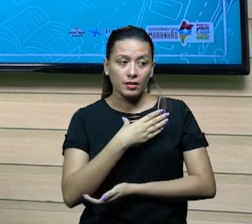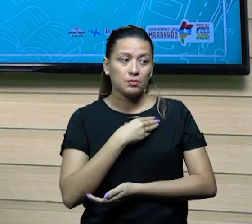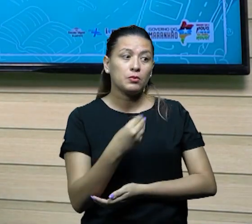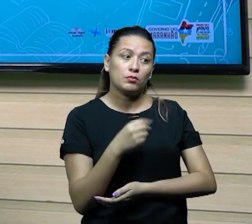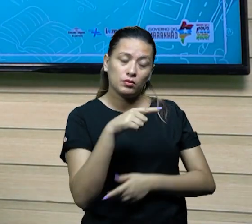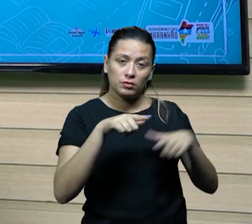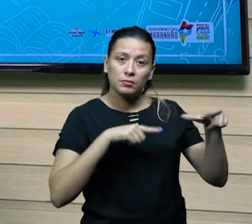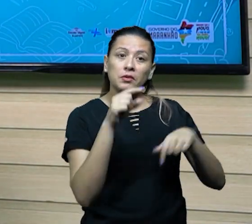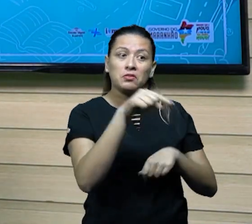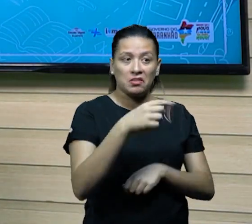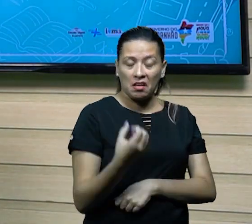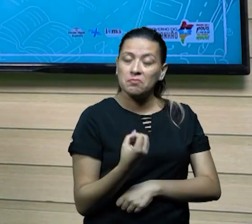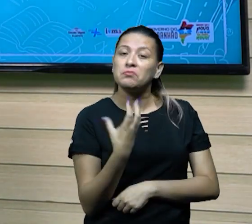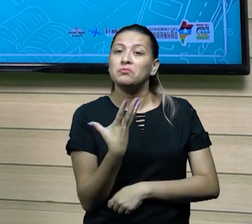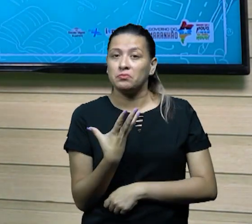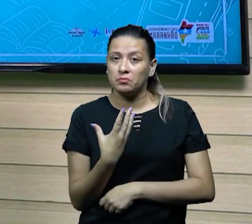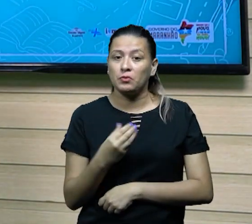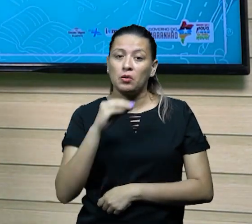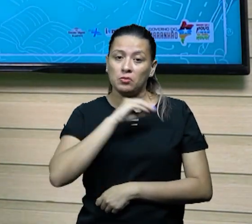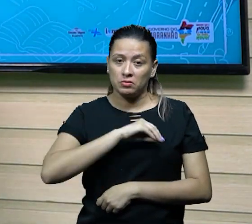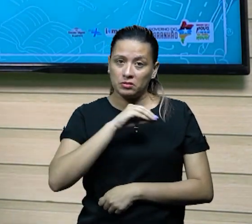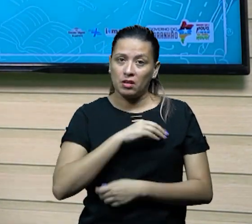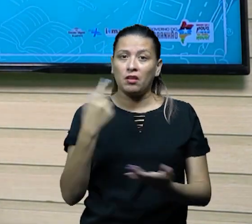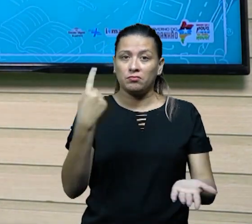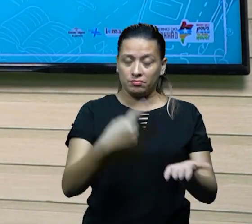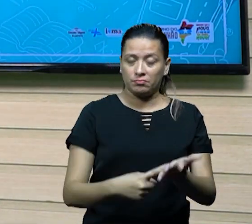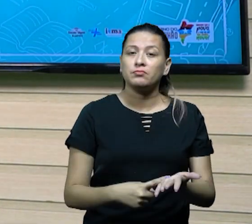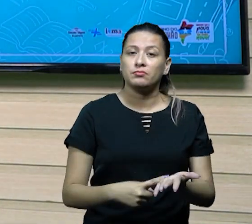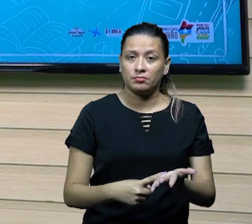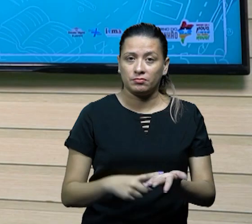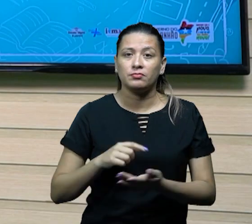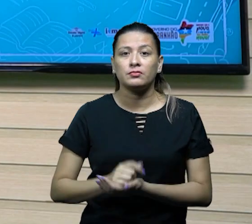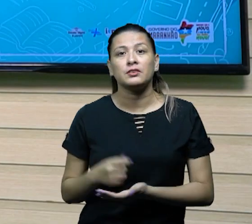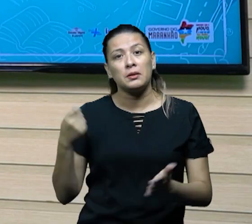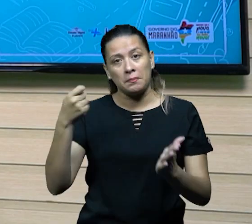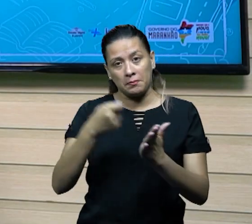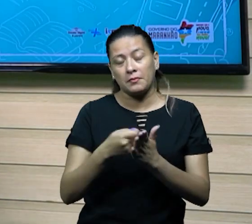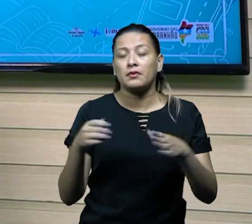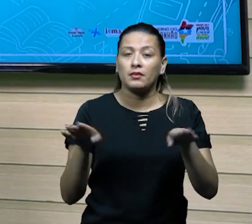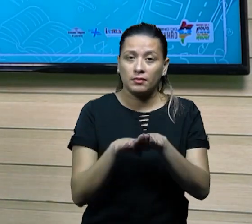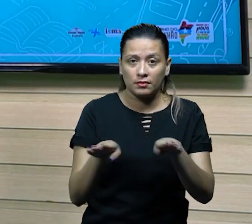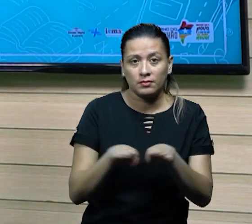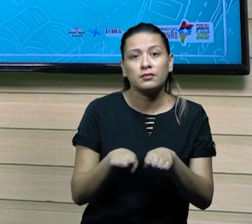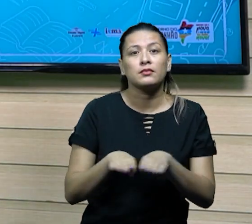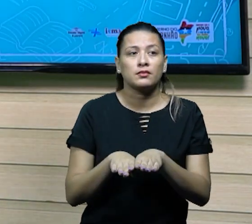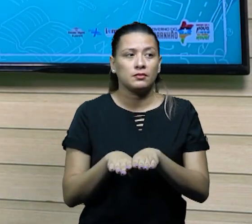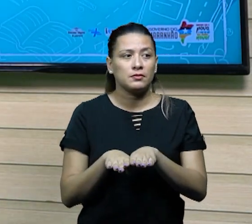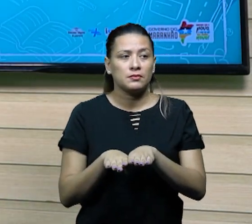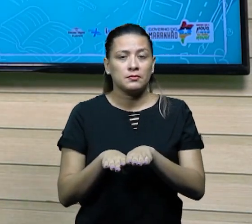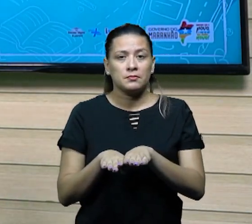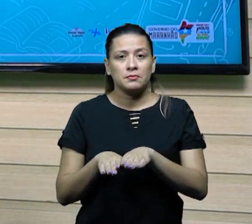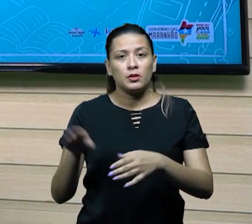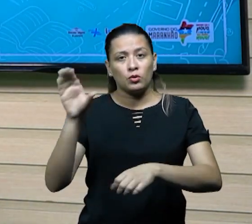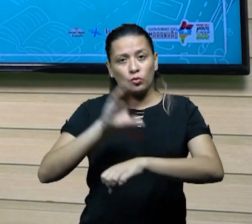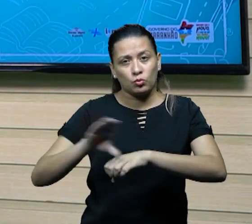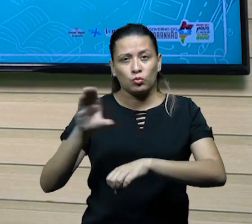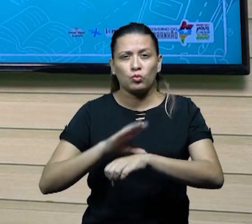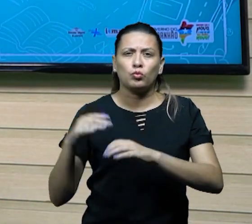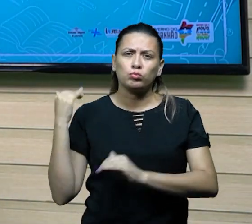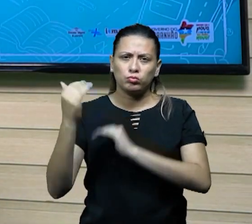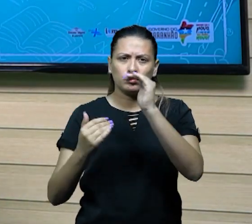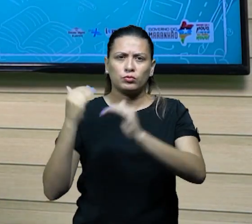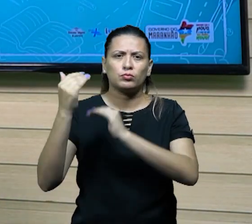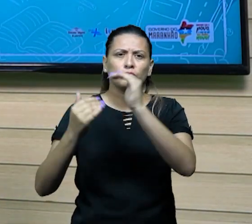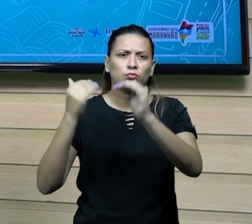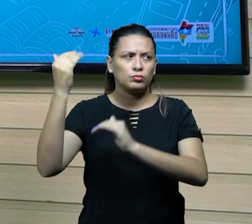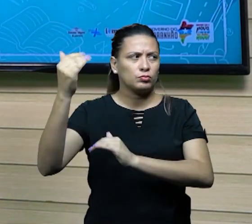cobra dele. Meu filho já trabalhou lá e pode ir, lá é bom. Além de pagar o salário em dia, de pagar os benefícios, eles vão te pagar cursos,